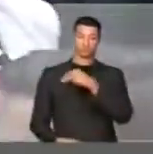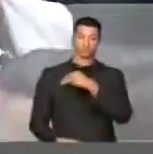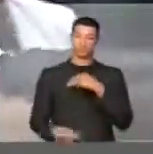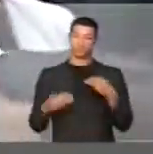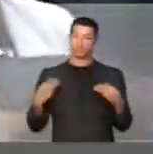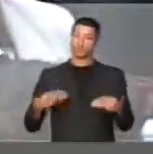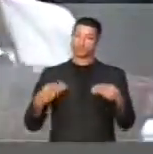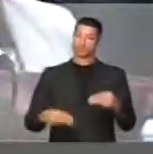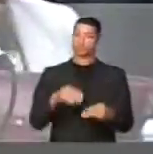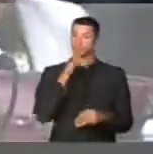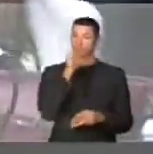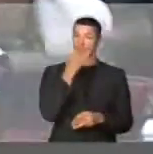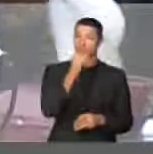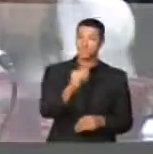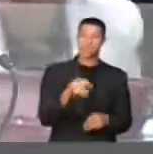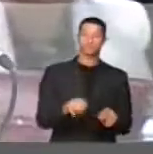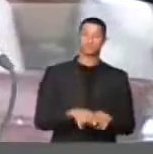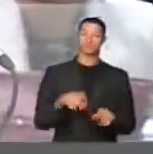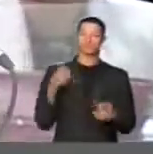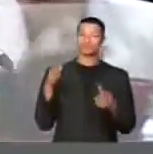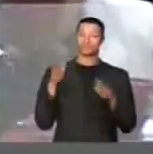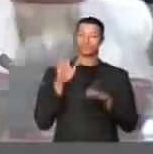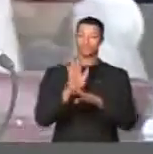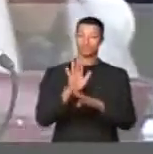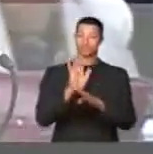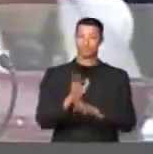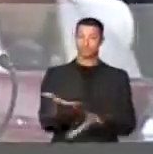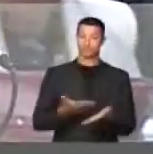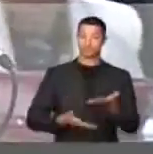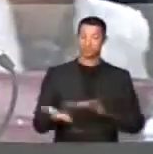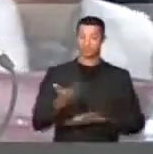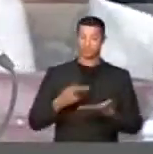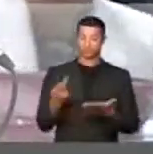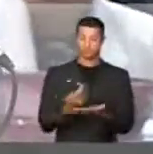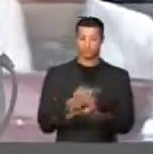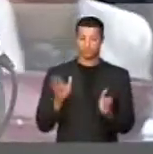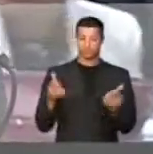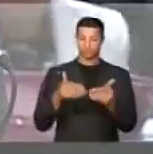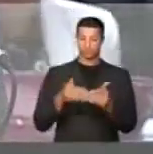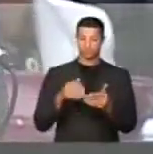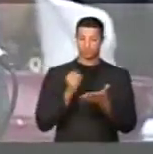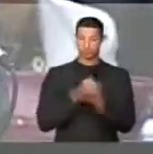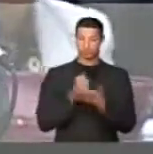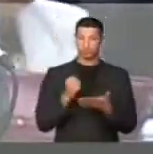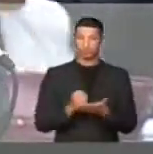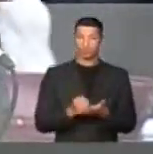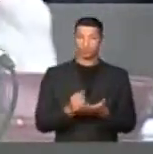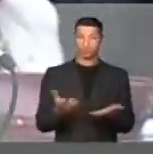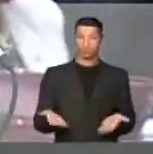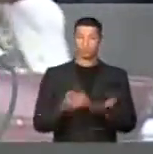Ministério das Minas e Energia, que interceda para a realização e fechamento do contrato de